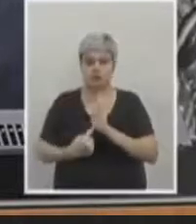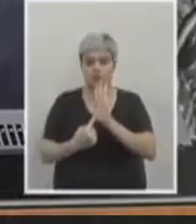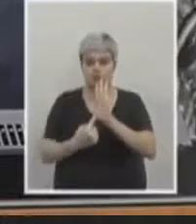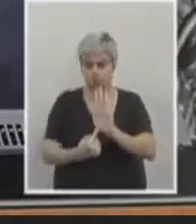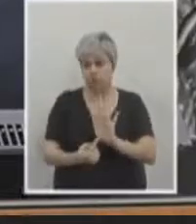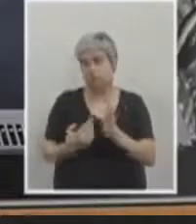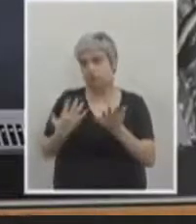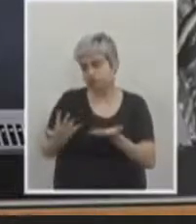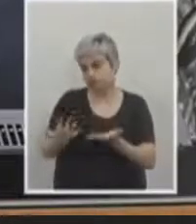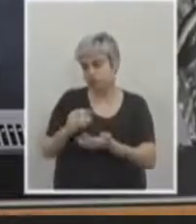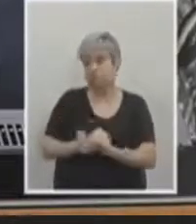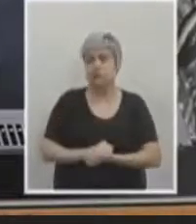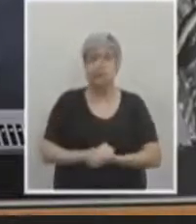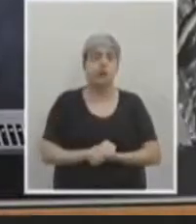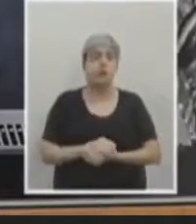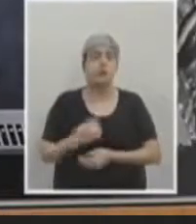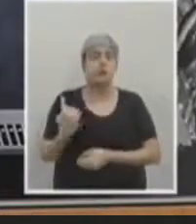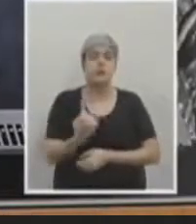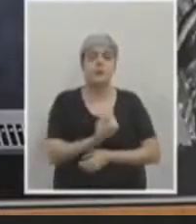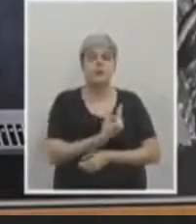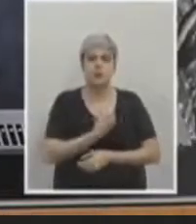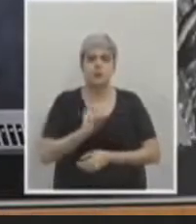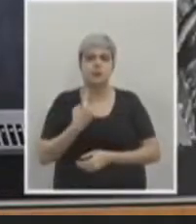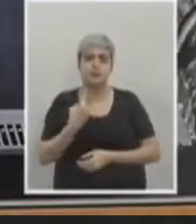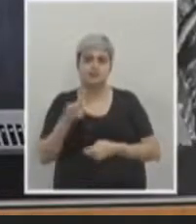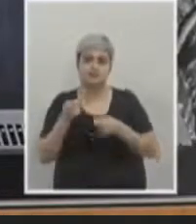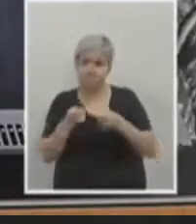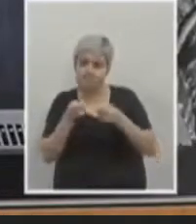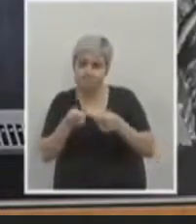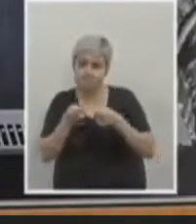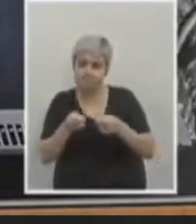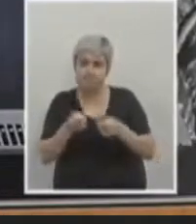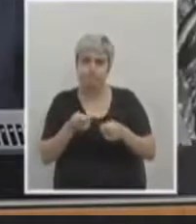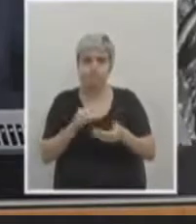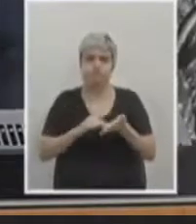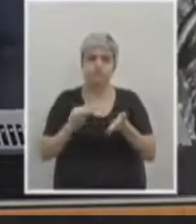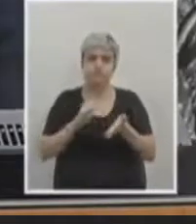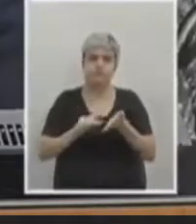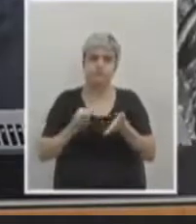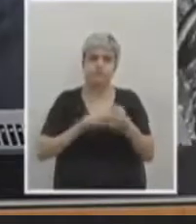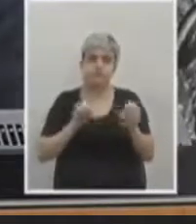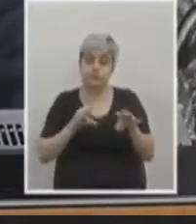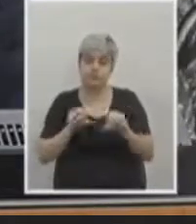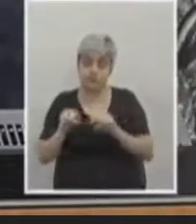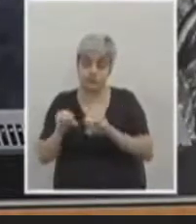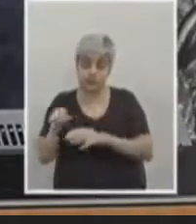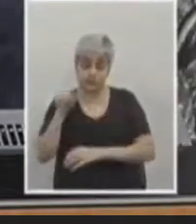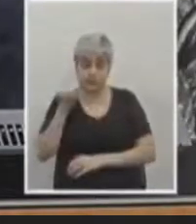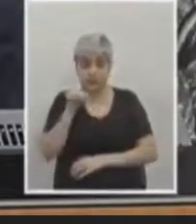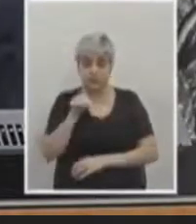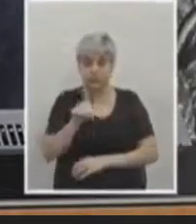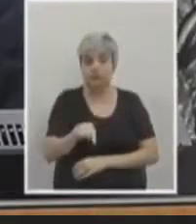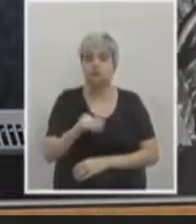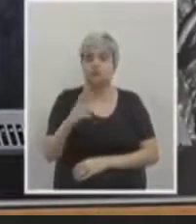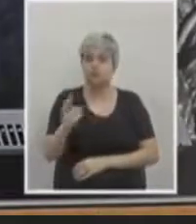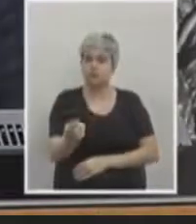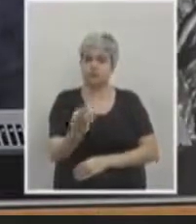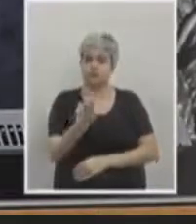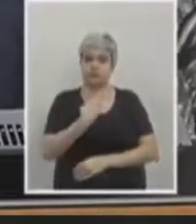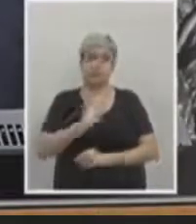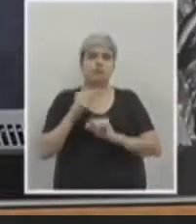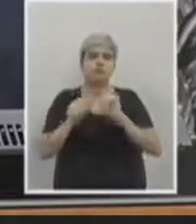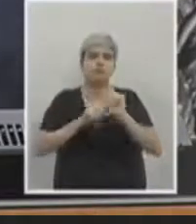deputados, para a gente provocar a Secretaria de Estado de Educação, para que a Secretaria de Estado de Educação nos responda o